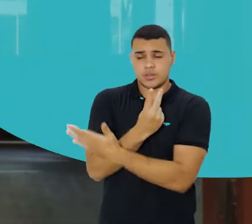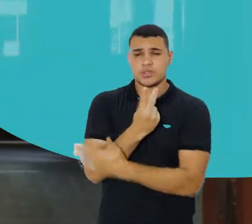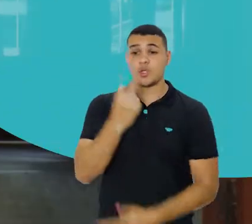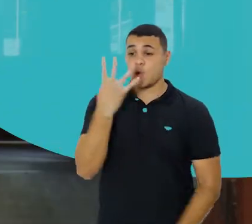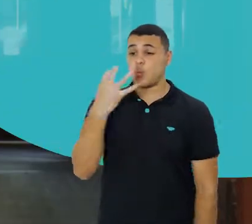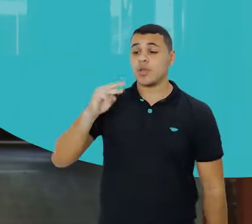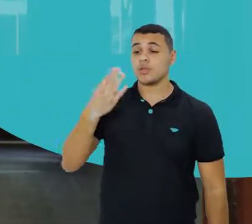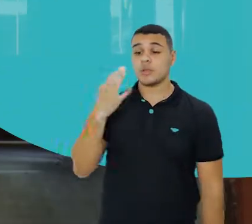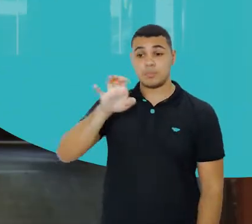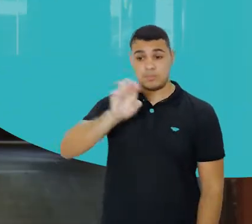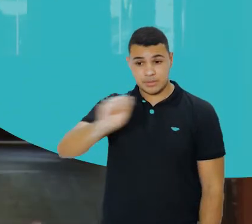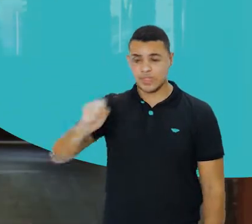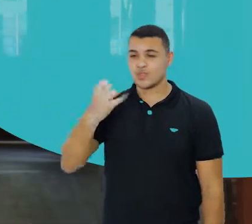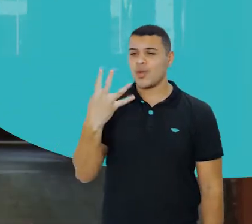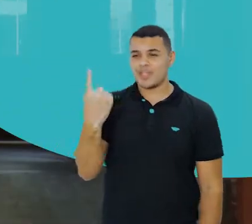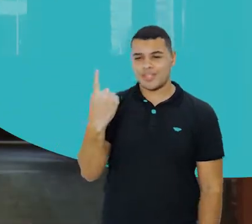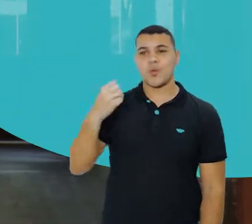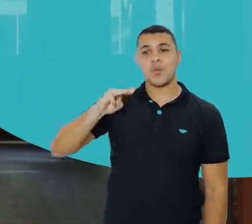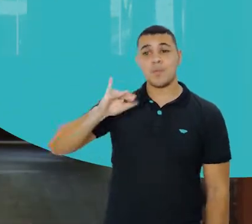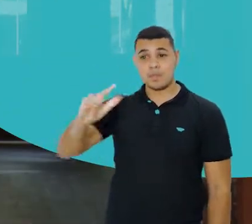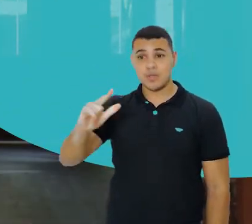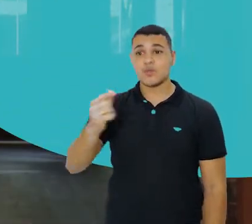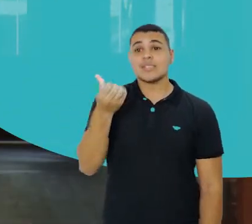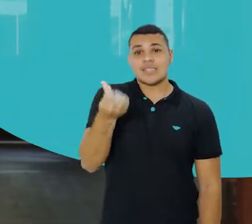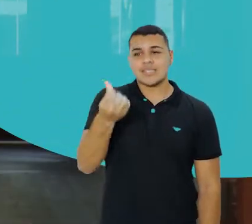foram notificados